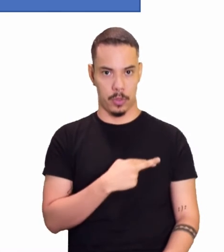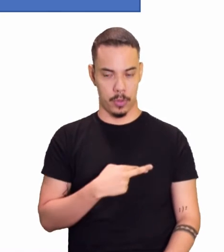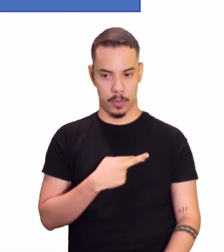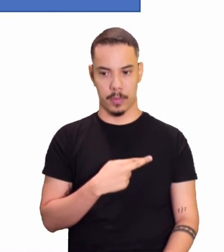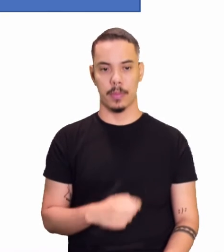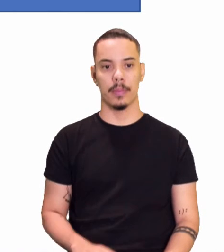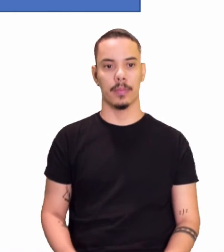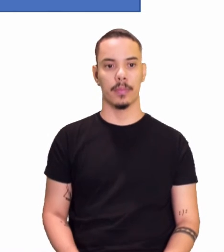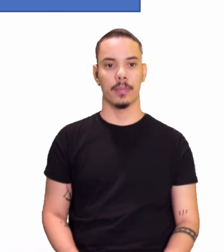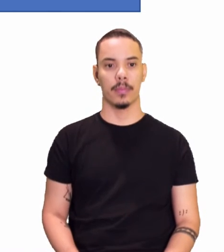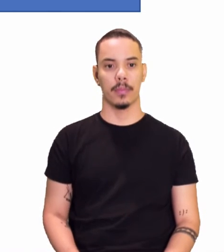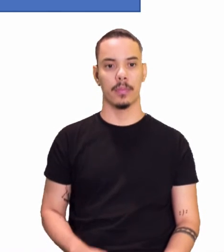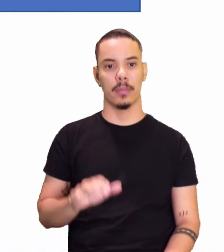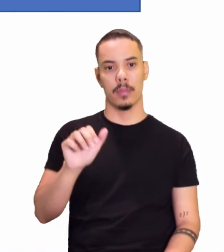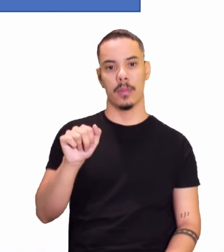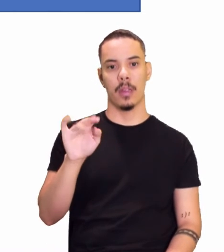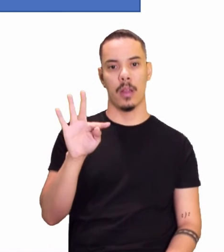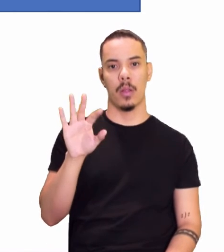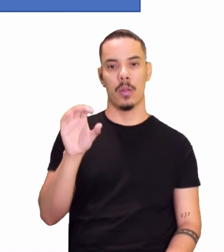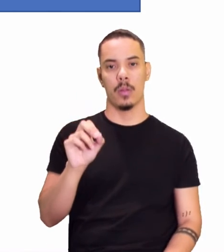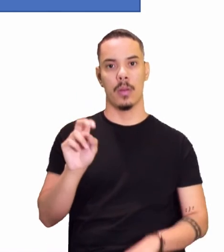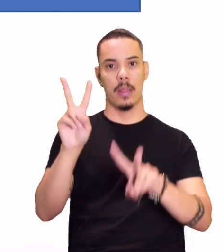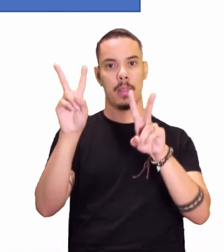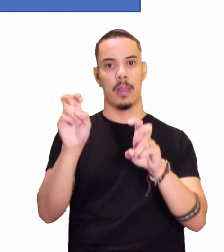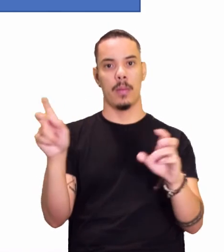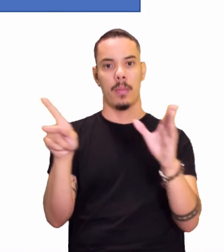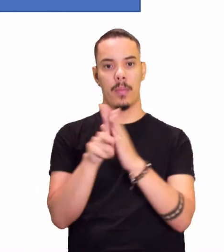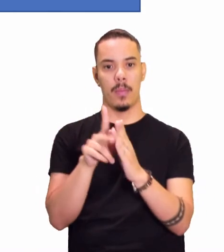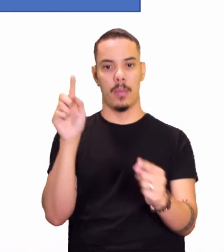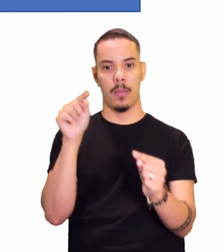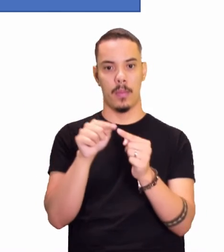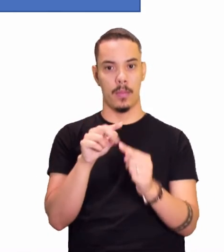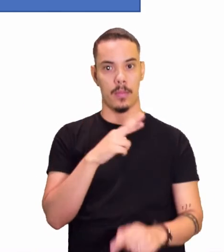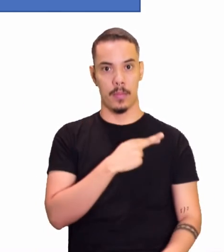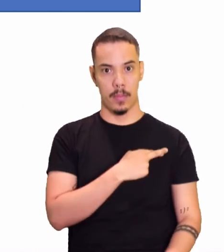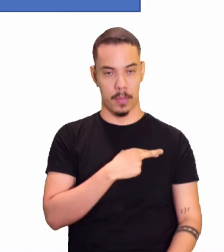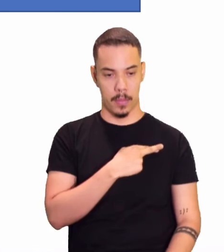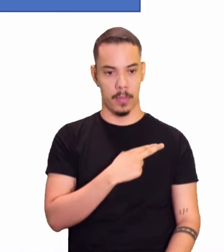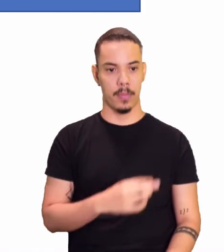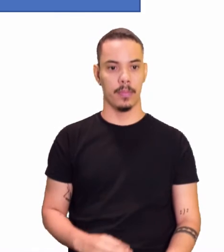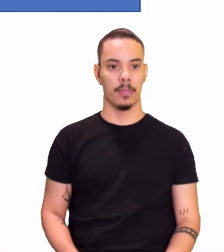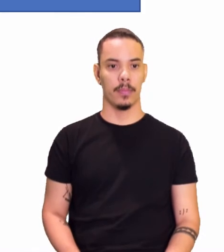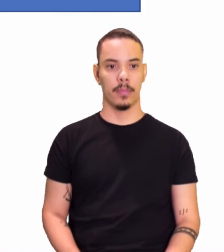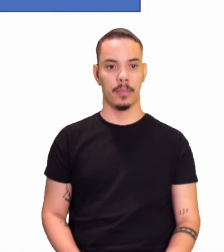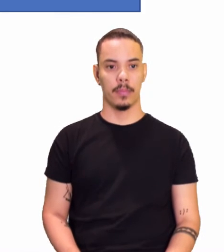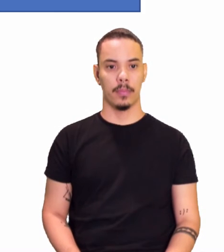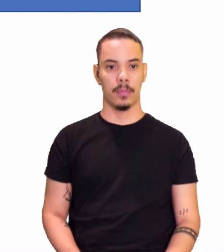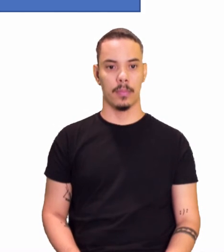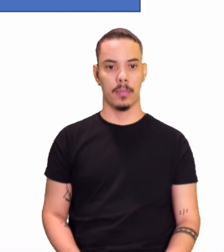isso? Autos trata de temas religiosos. E o cara,